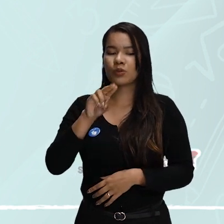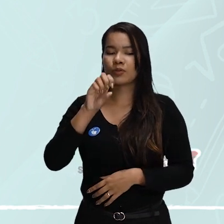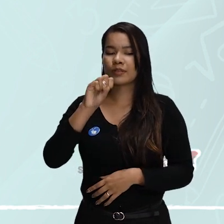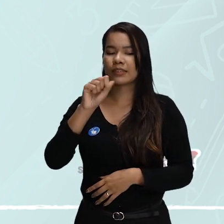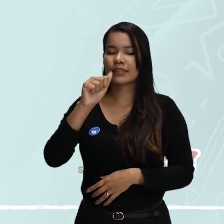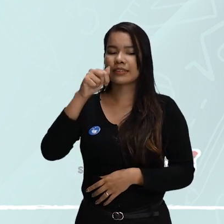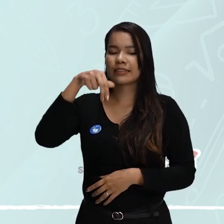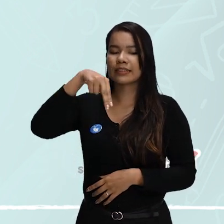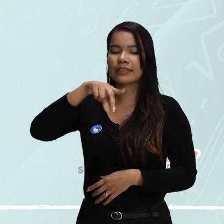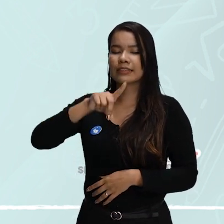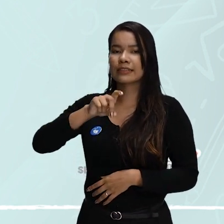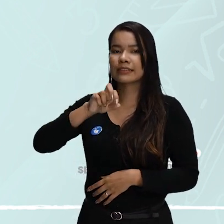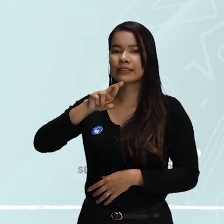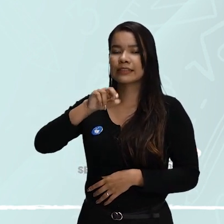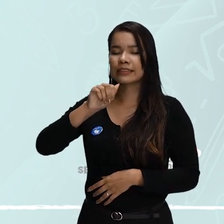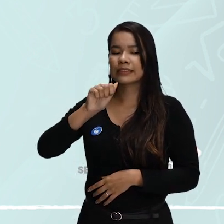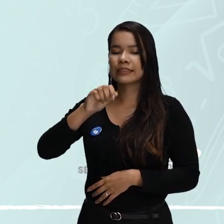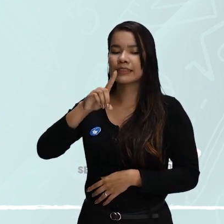o nosso